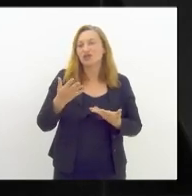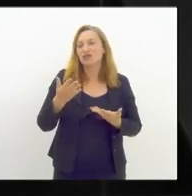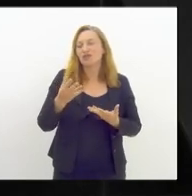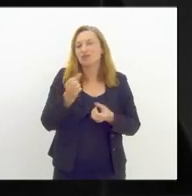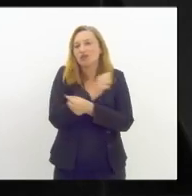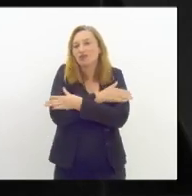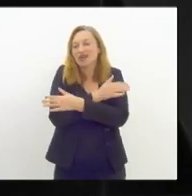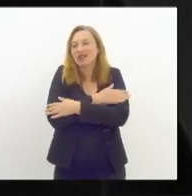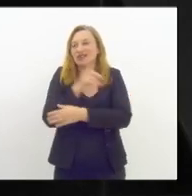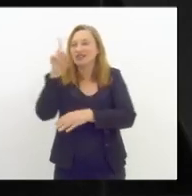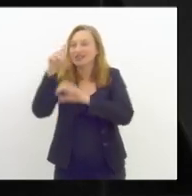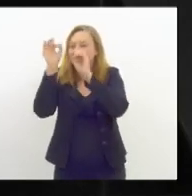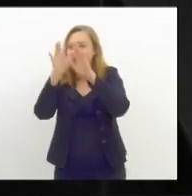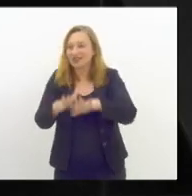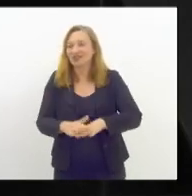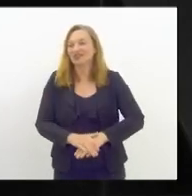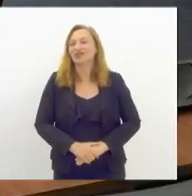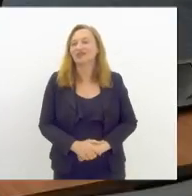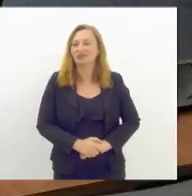fiquem com Deus